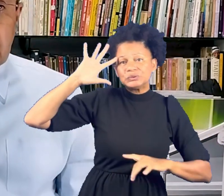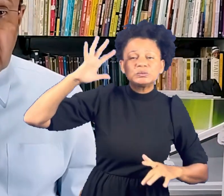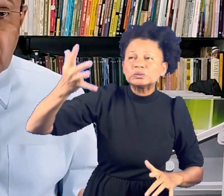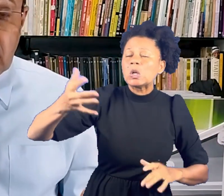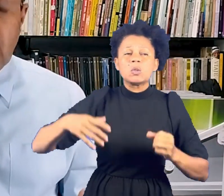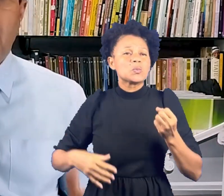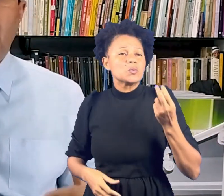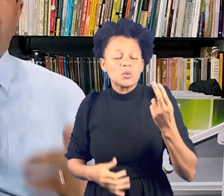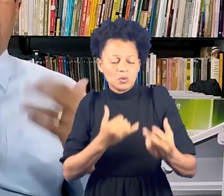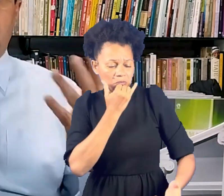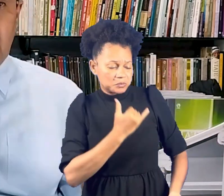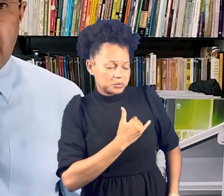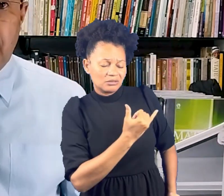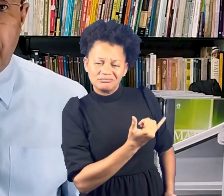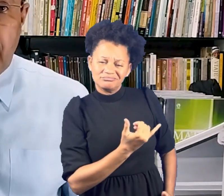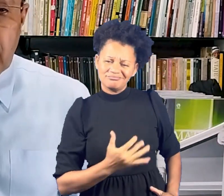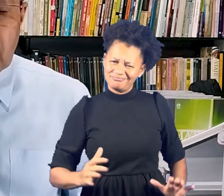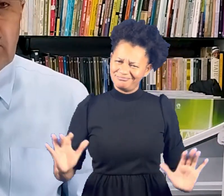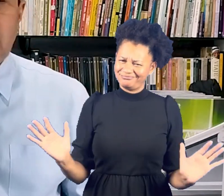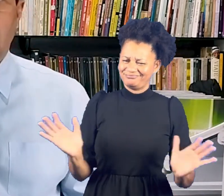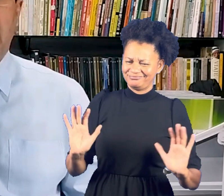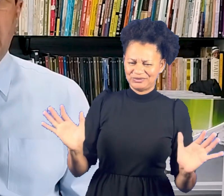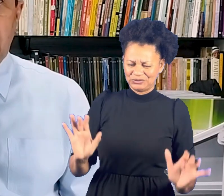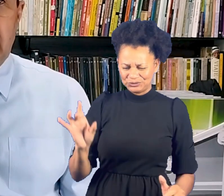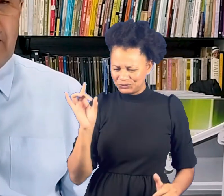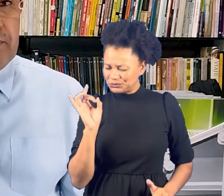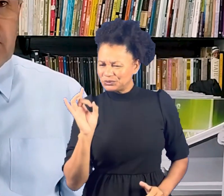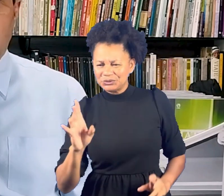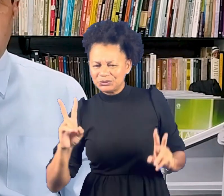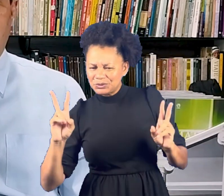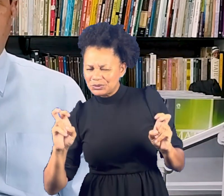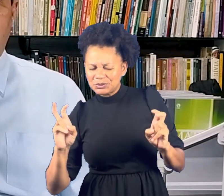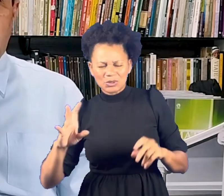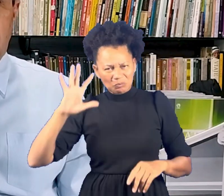de decisão. Eu vou perdoar. Mas não é